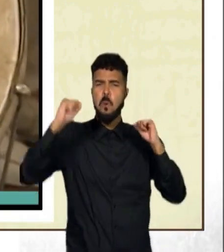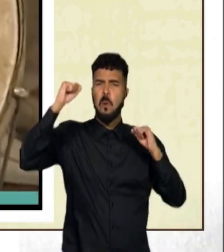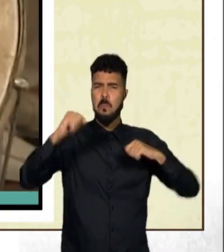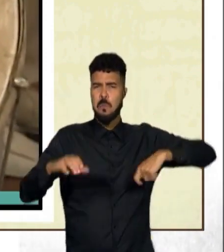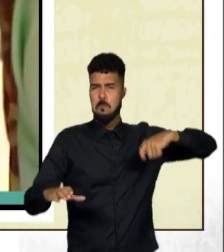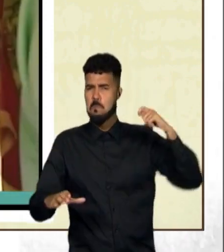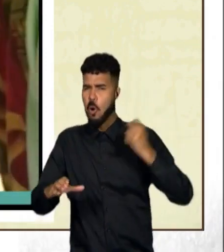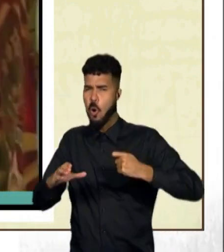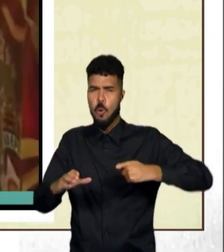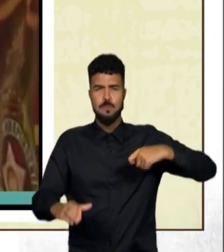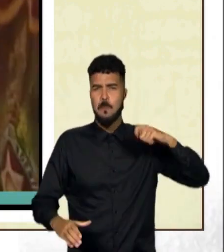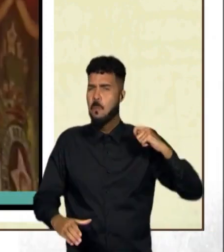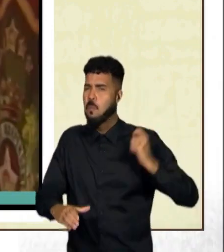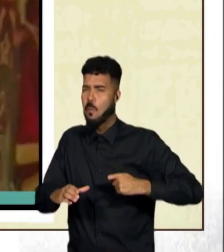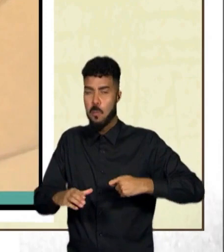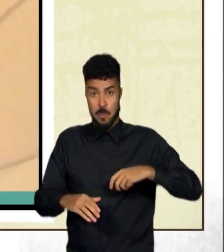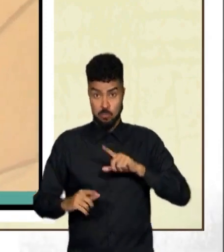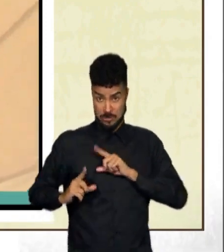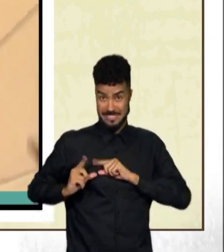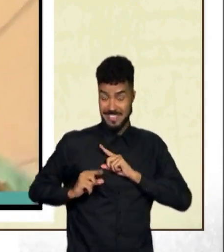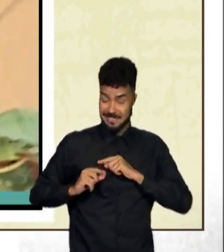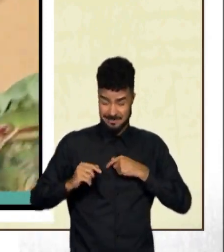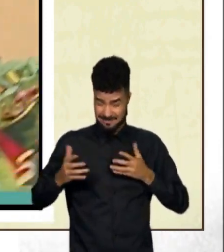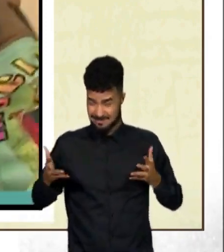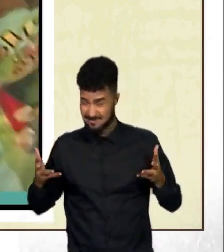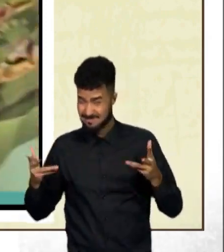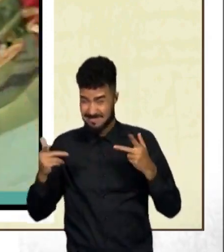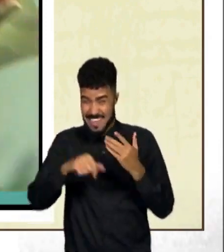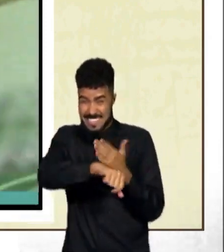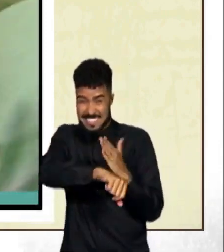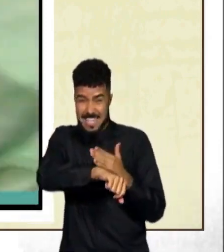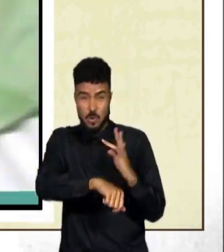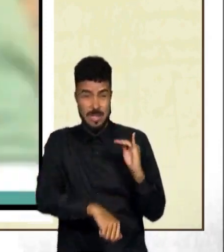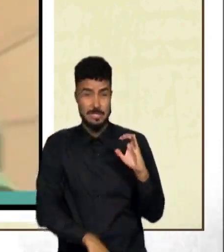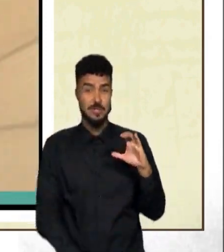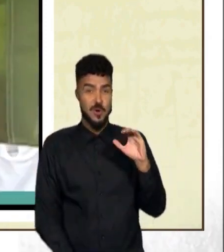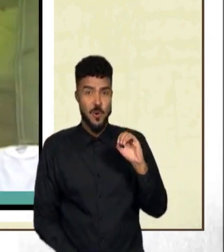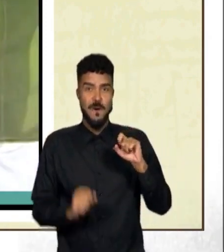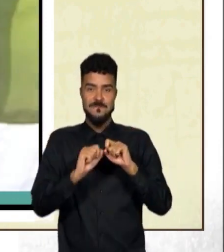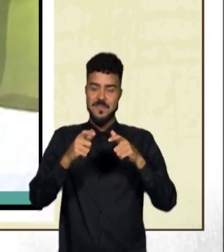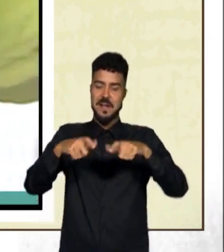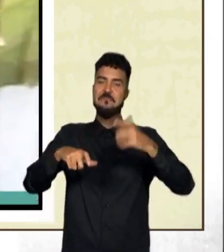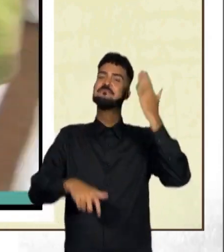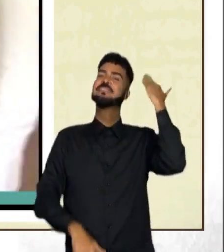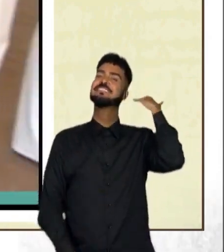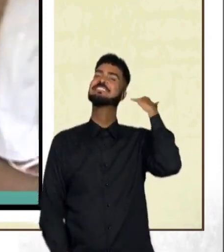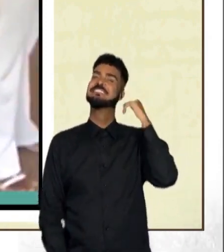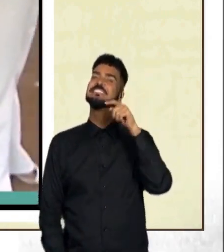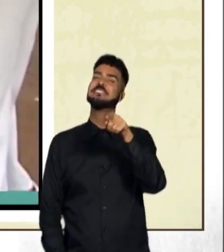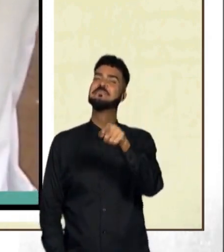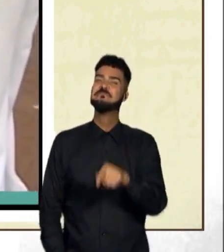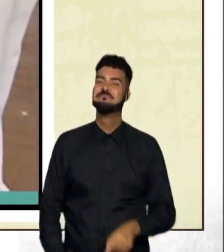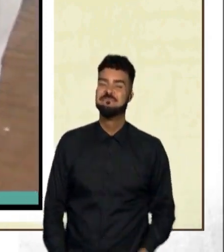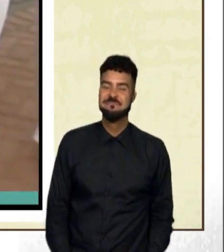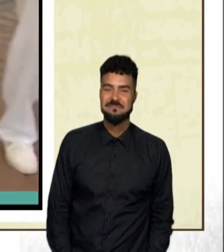Então era sensacional os ensaios técnicos que a gente fazia aqui em volta do gramado.